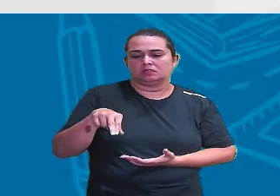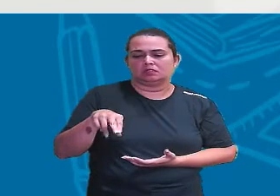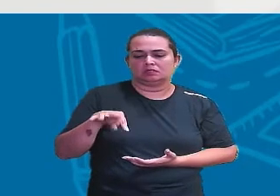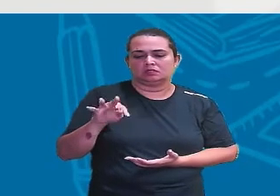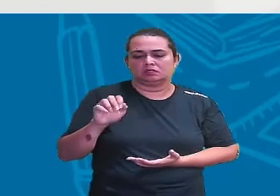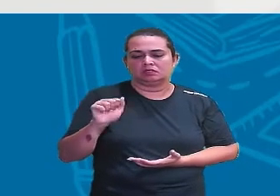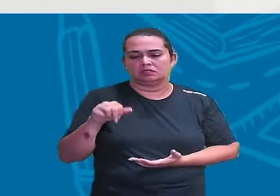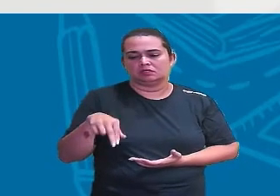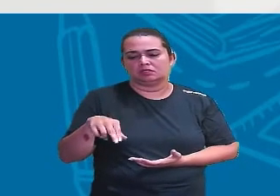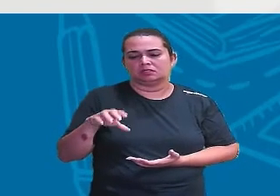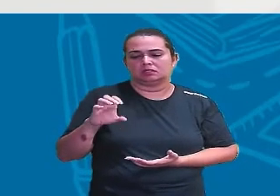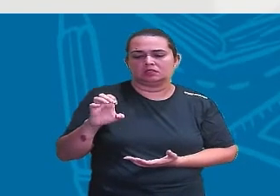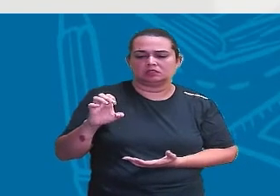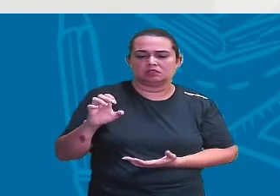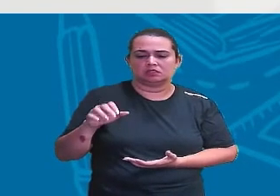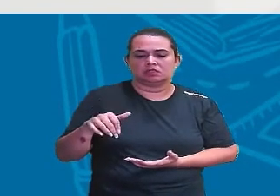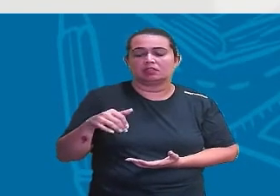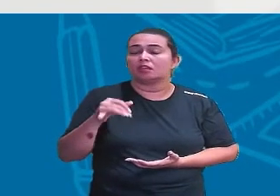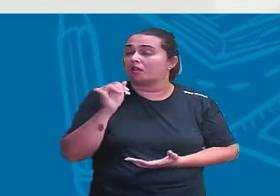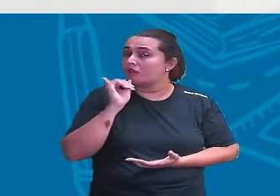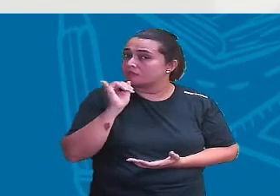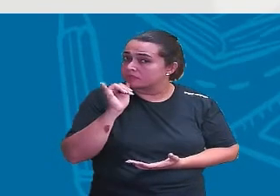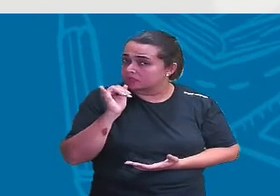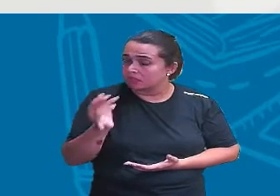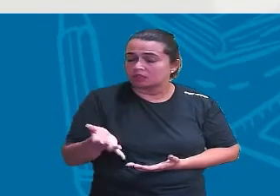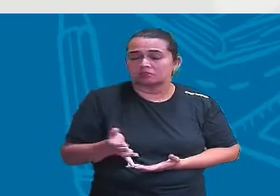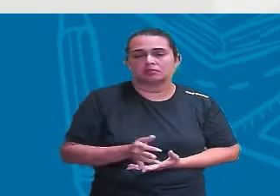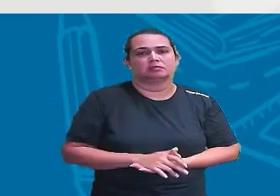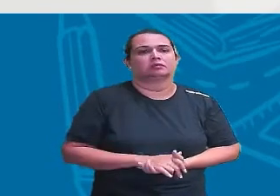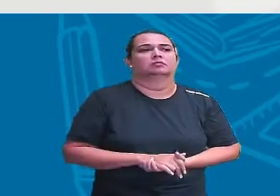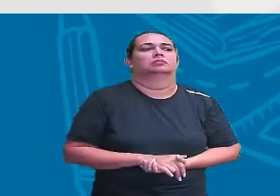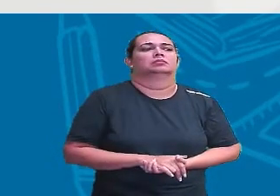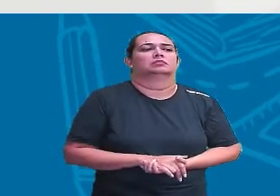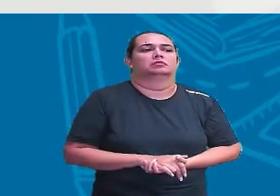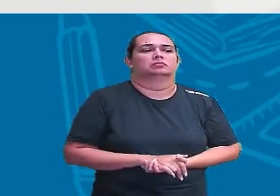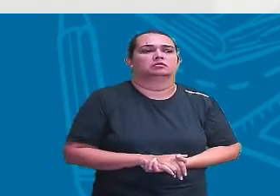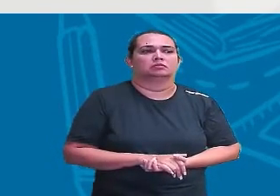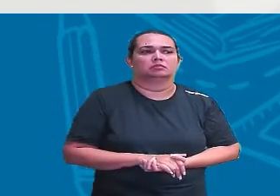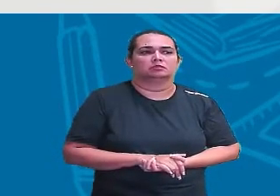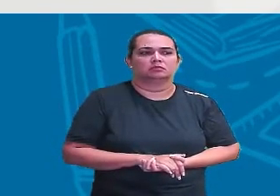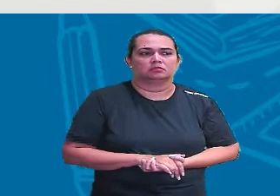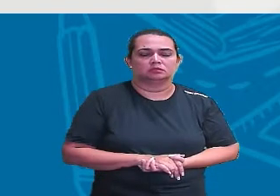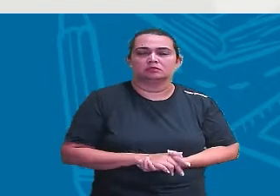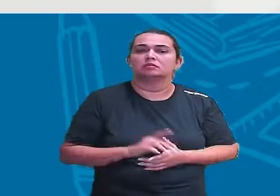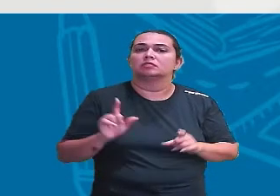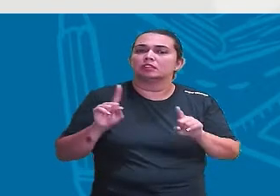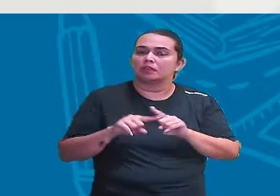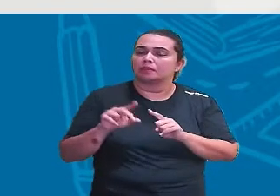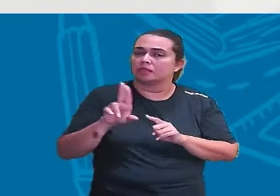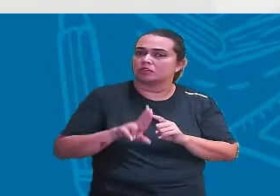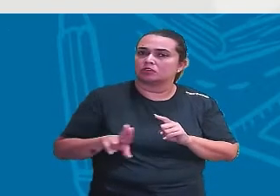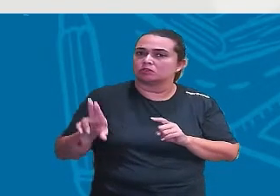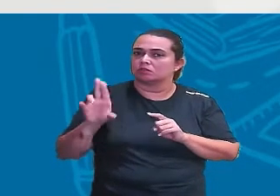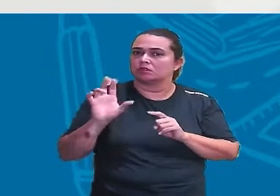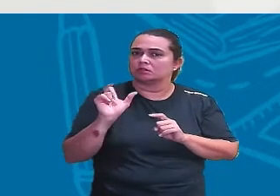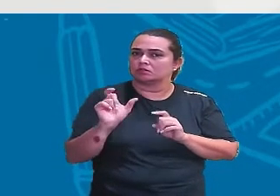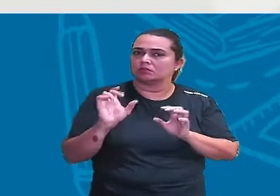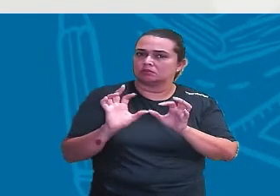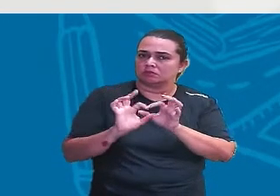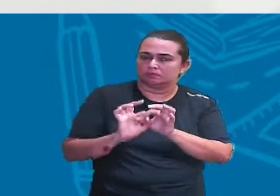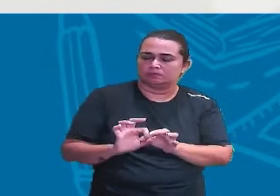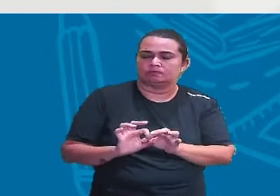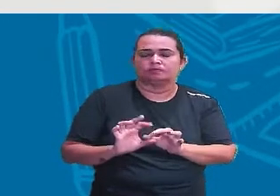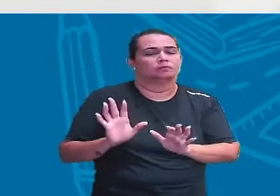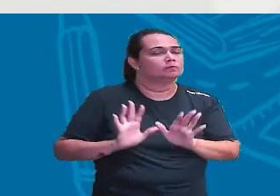conjunção esse for instance. For example, for instance, temos também ele como conjunção. Então, presta bem atenção,